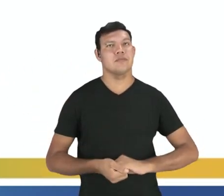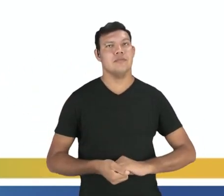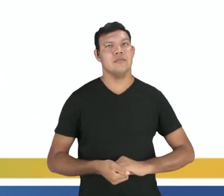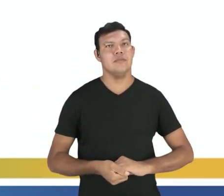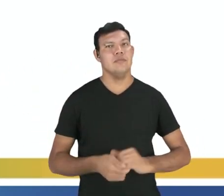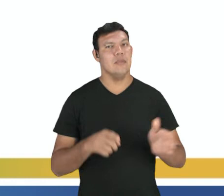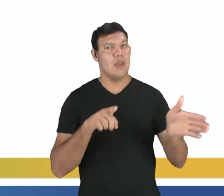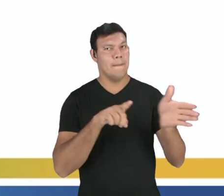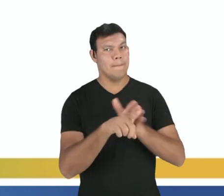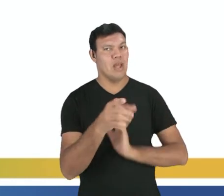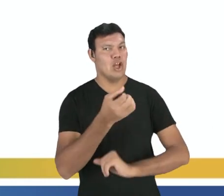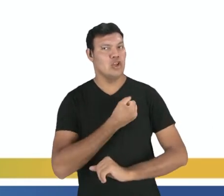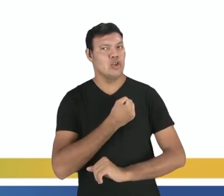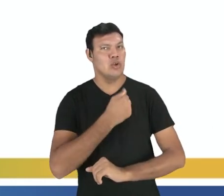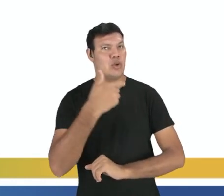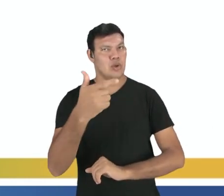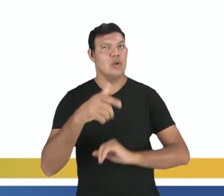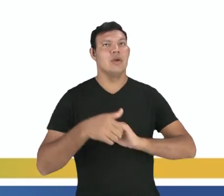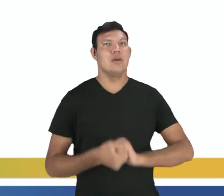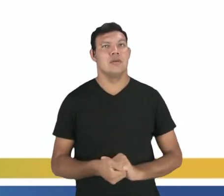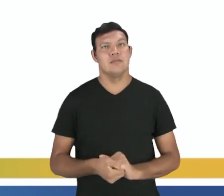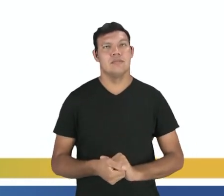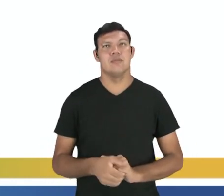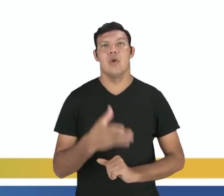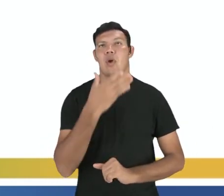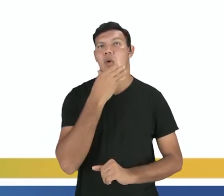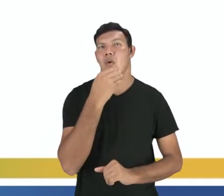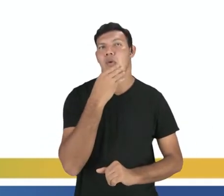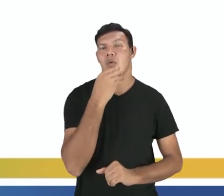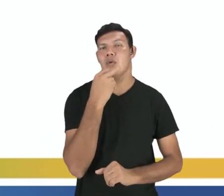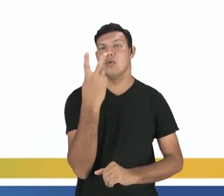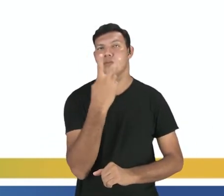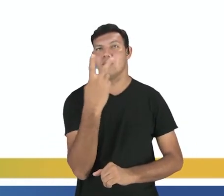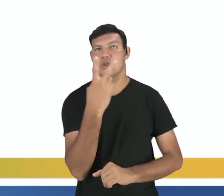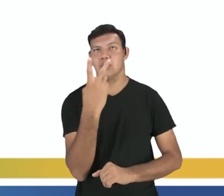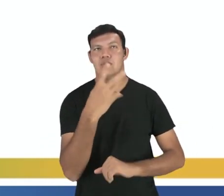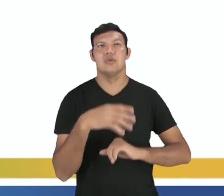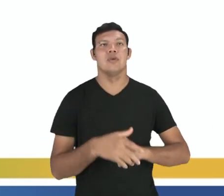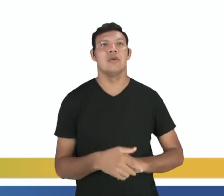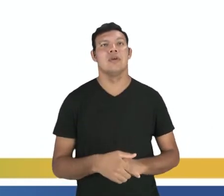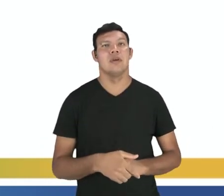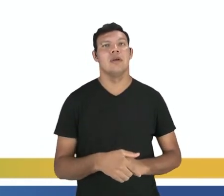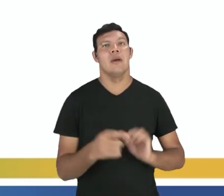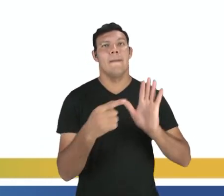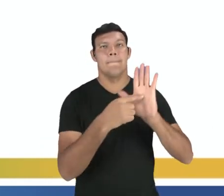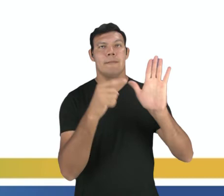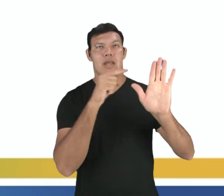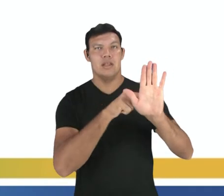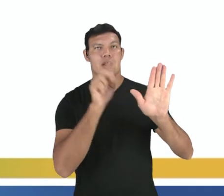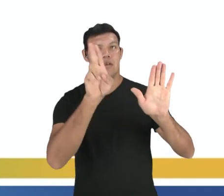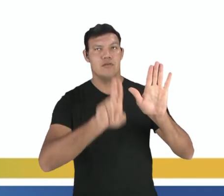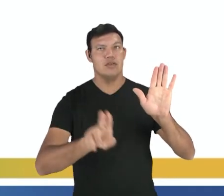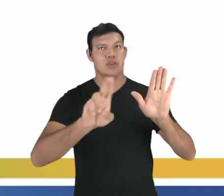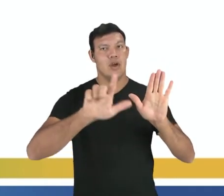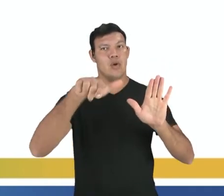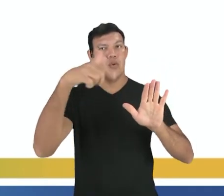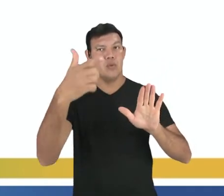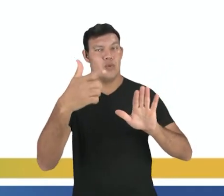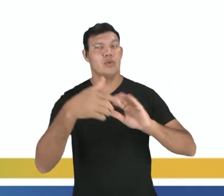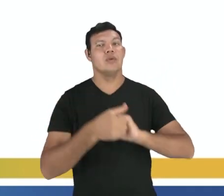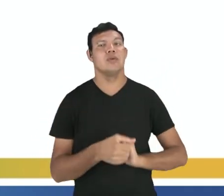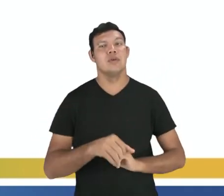Questão 2. Qual dos homens abaixo está falando uma metáfora e qual está falando uma simile? Nós temos You're